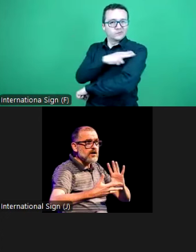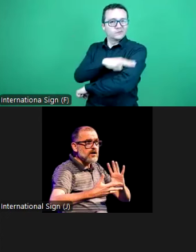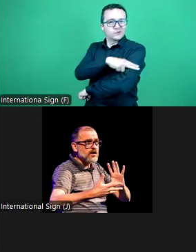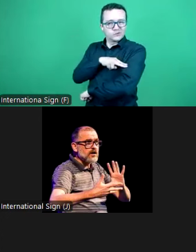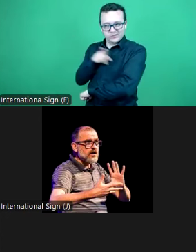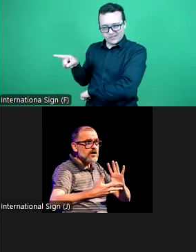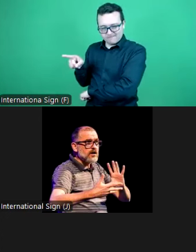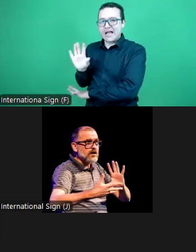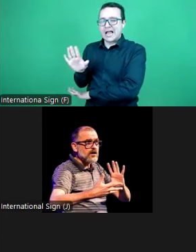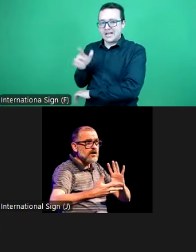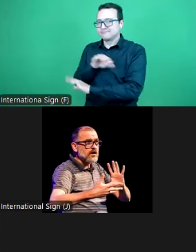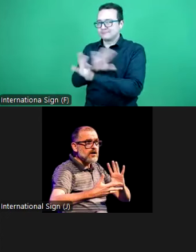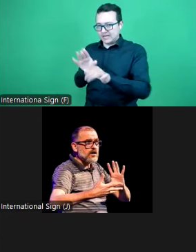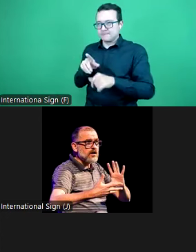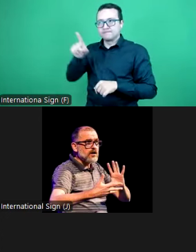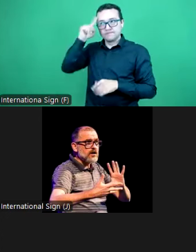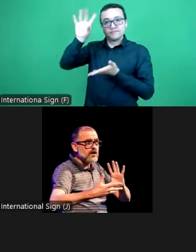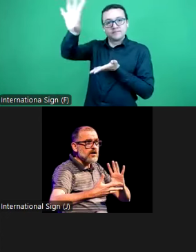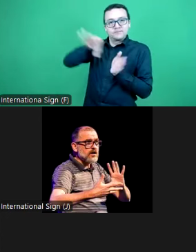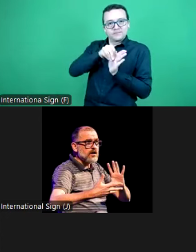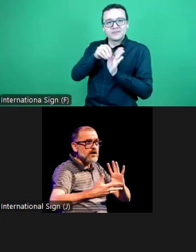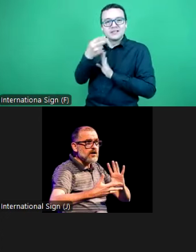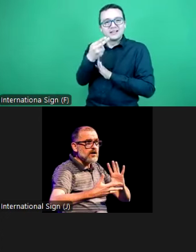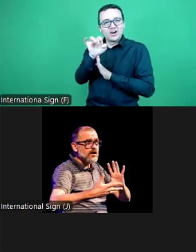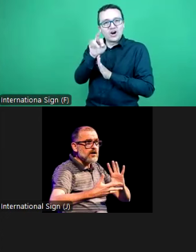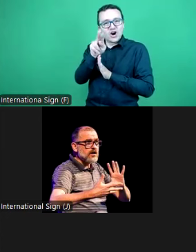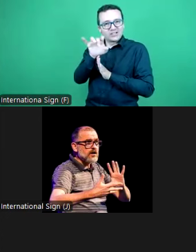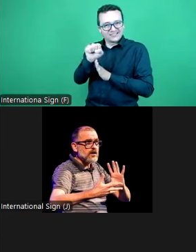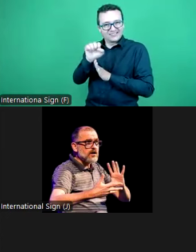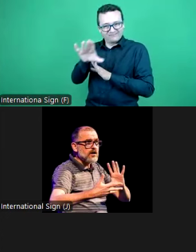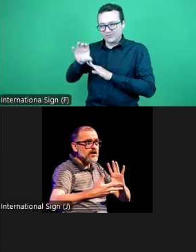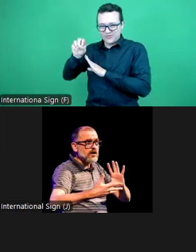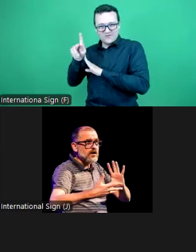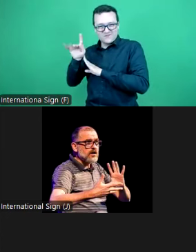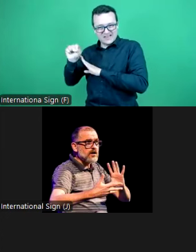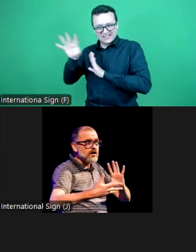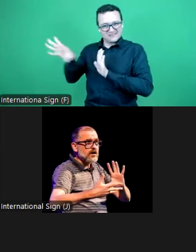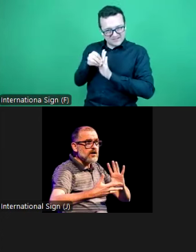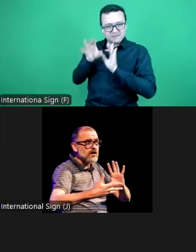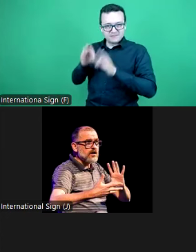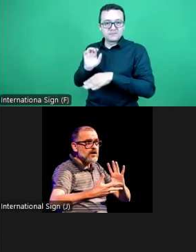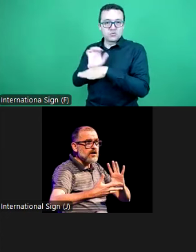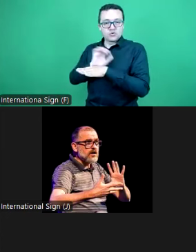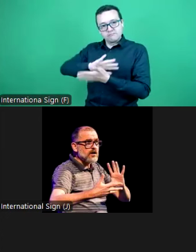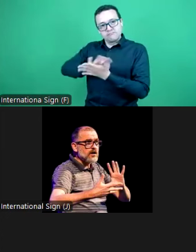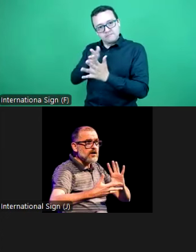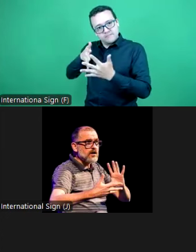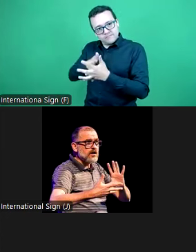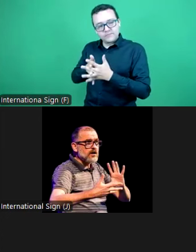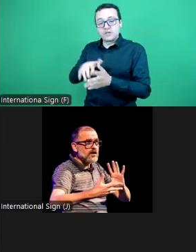começamos uma implementação do HEARTS em 10 locais de saúde, centros de